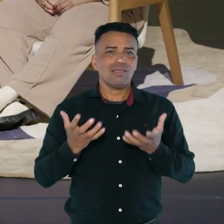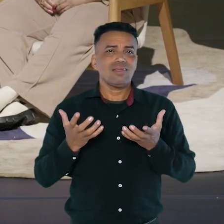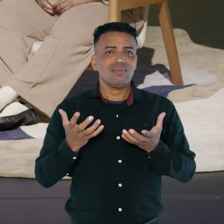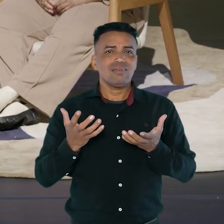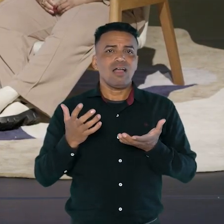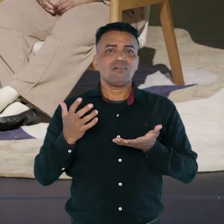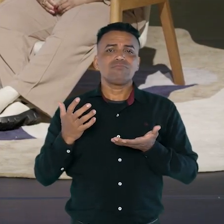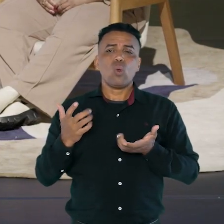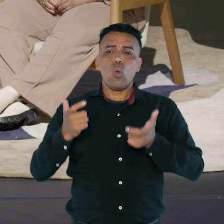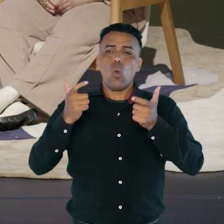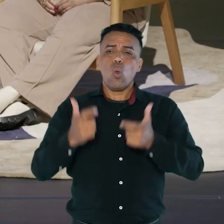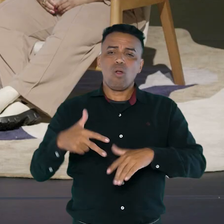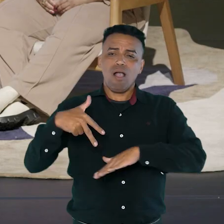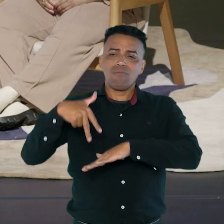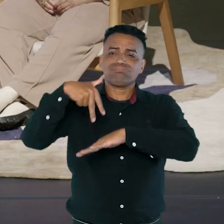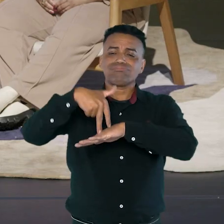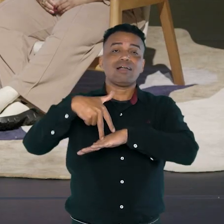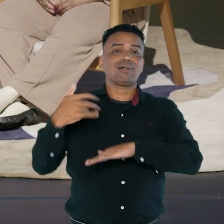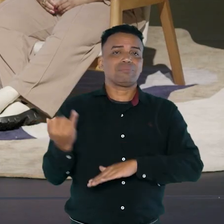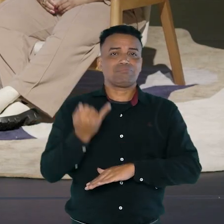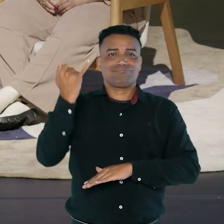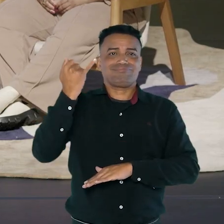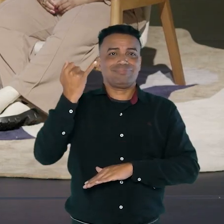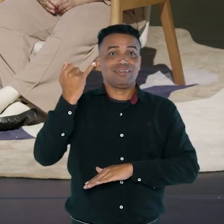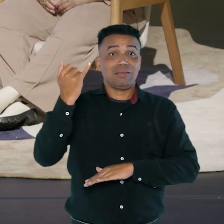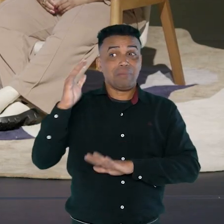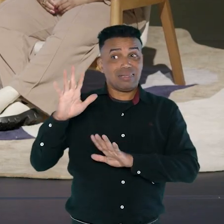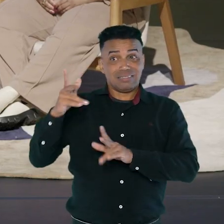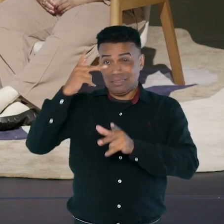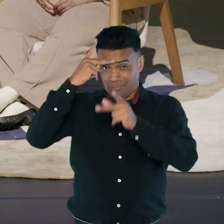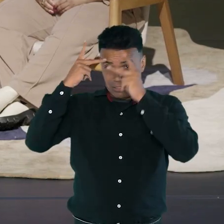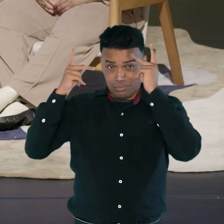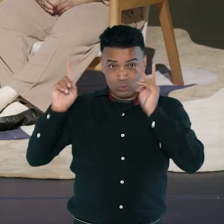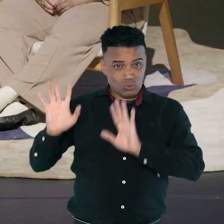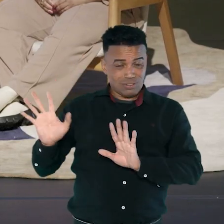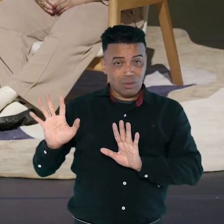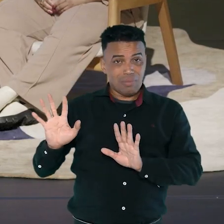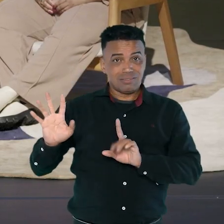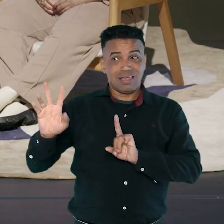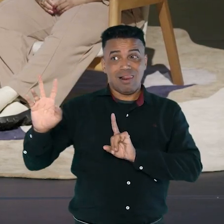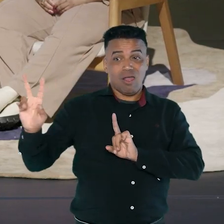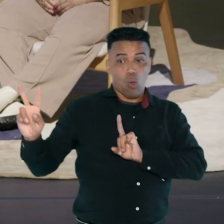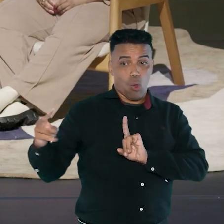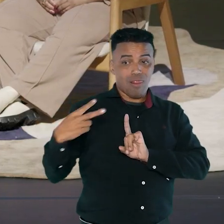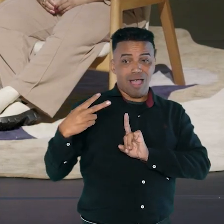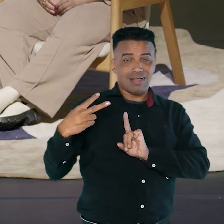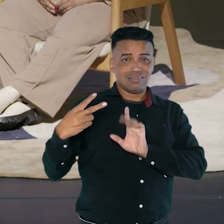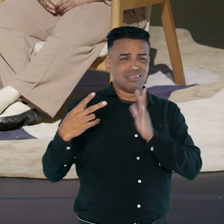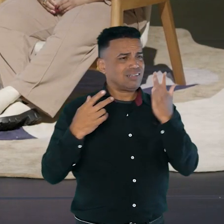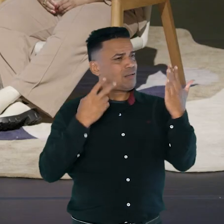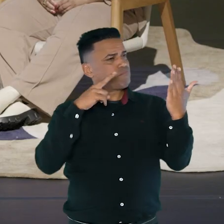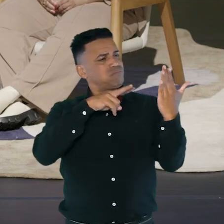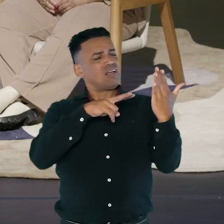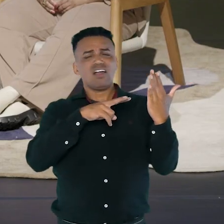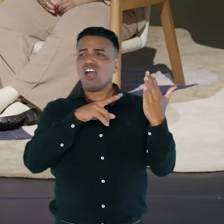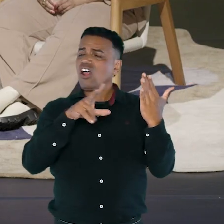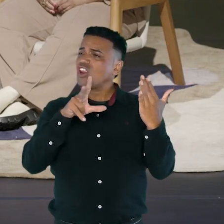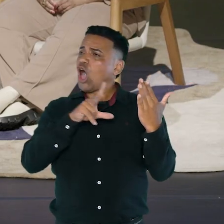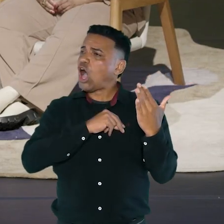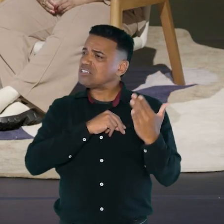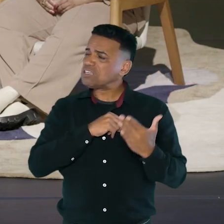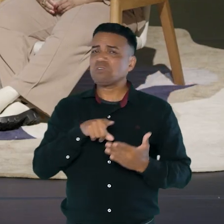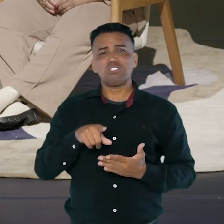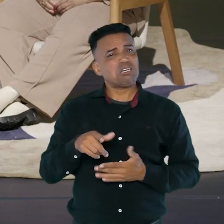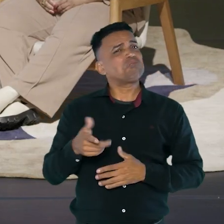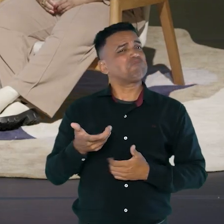ser importante. Que não fosse para as pessoas, mas que olhasse para o espelho e falasse: cara, você é